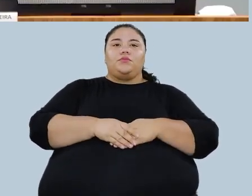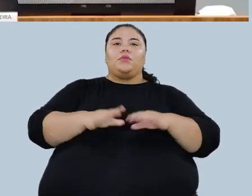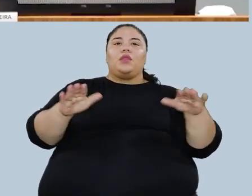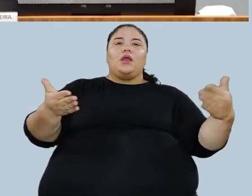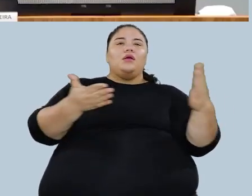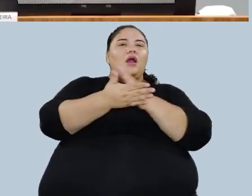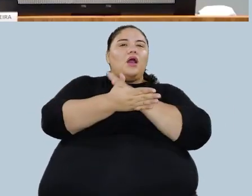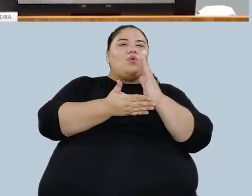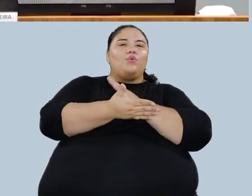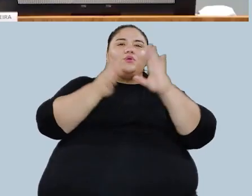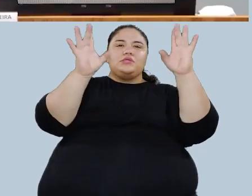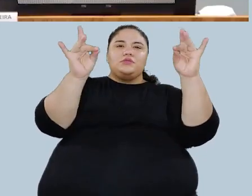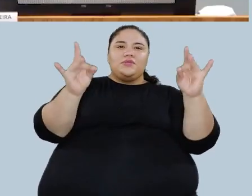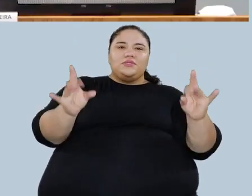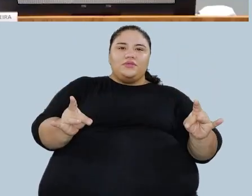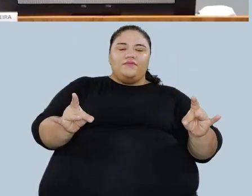casos específicos